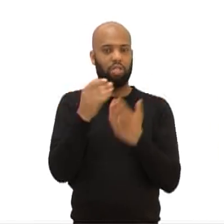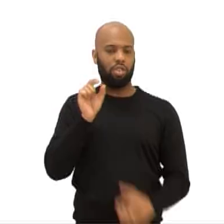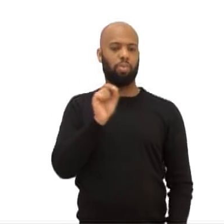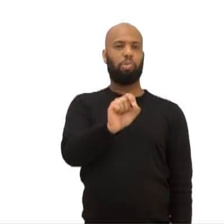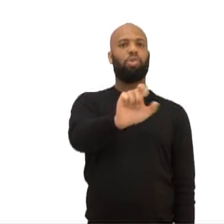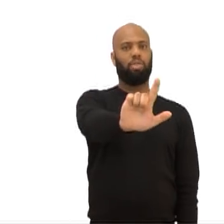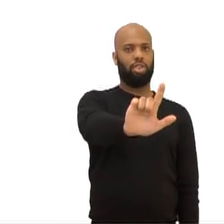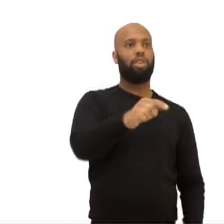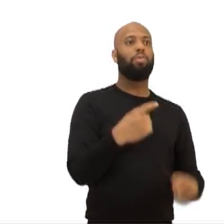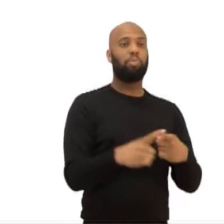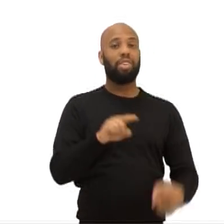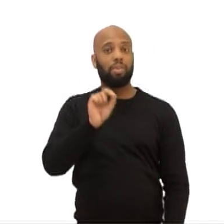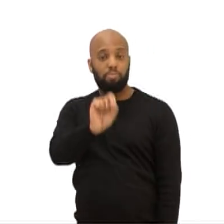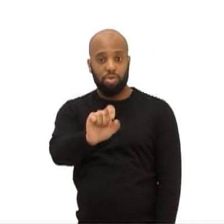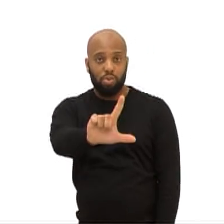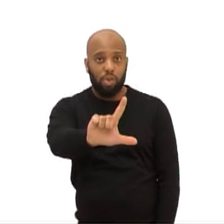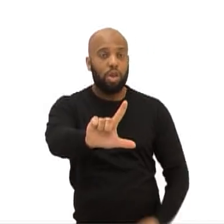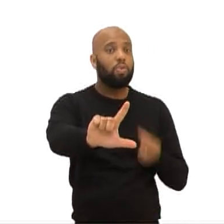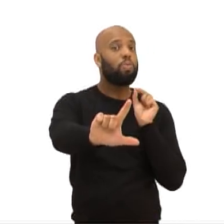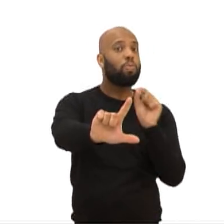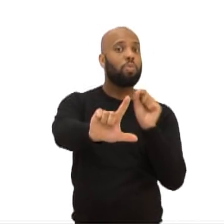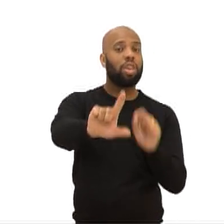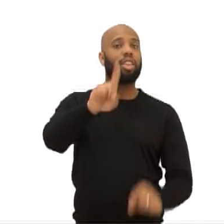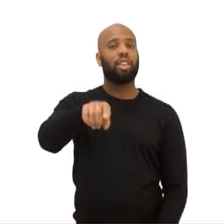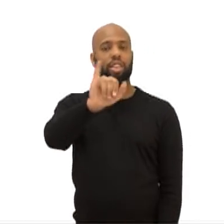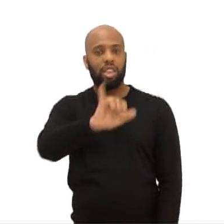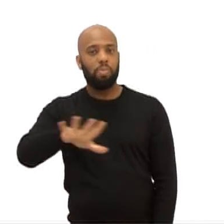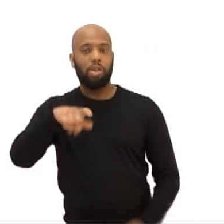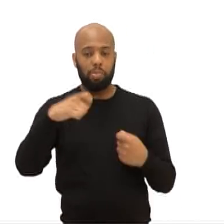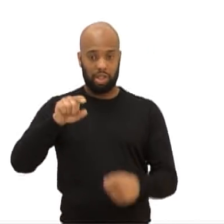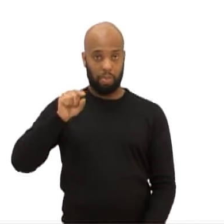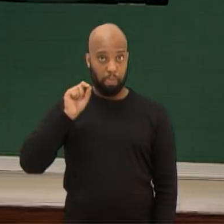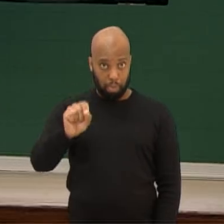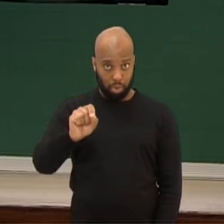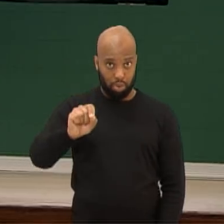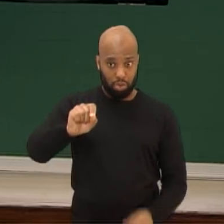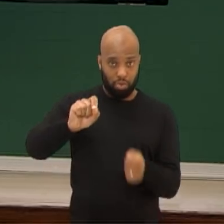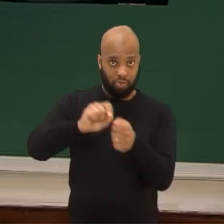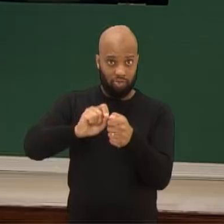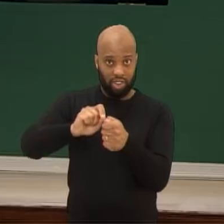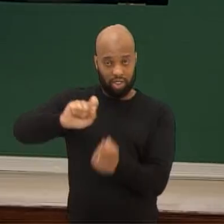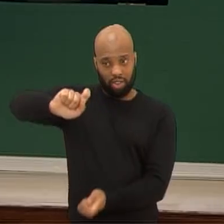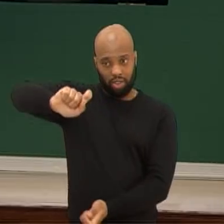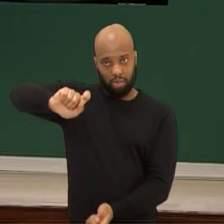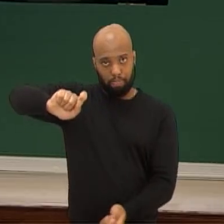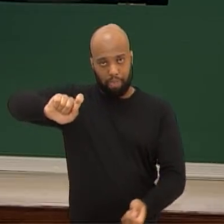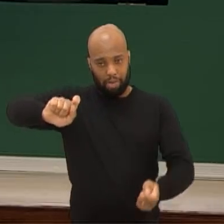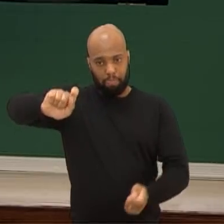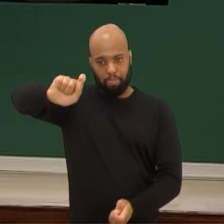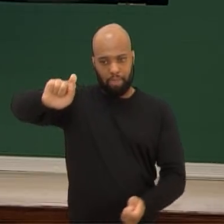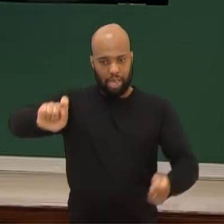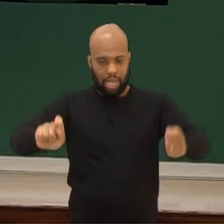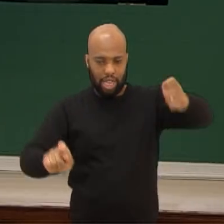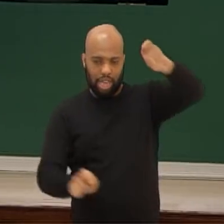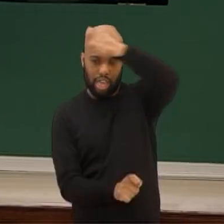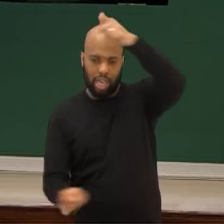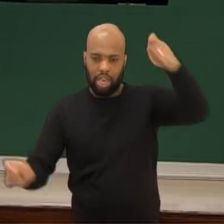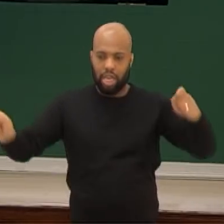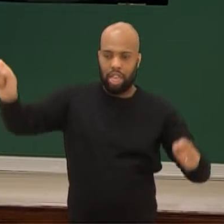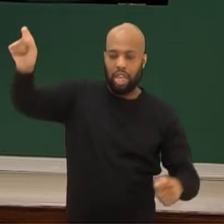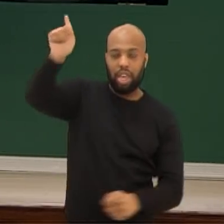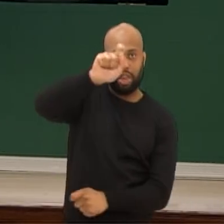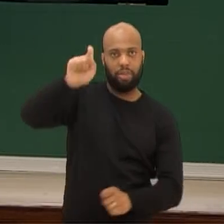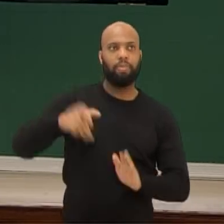esse ponto ele determina que a imagem tem que ser rotacionada mantendo a mesma proporção, só